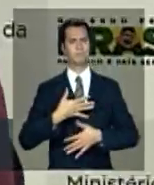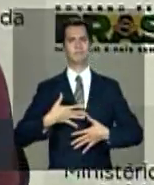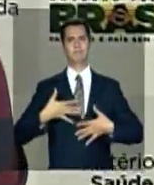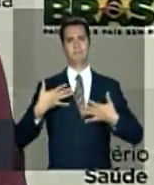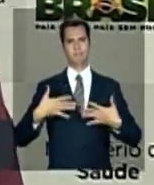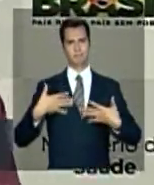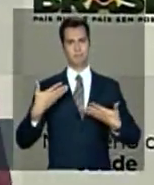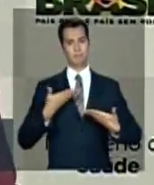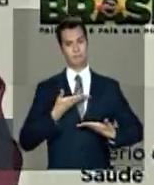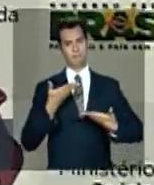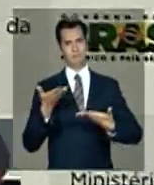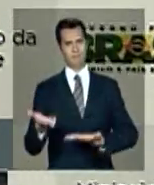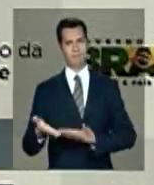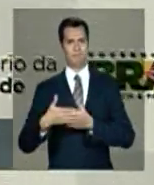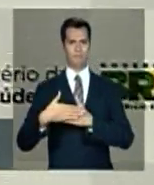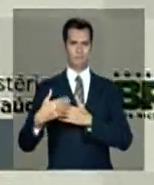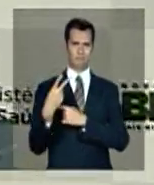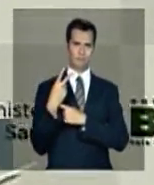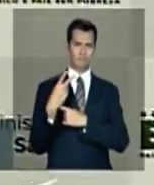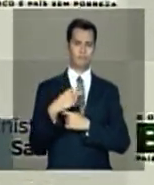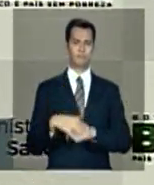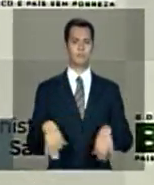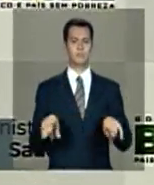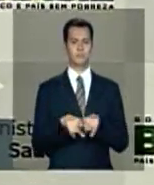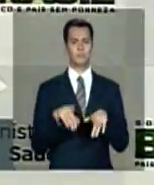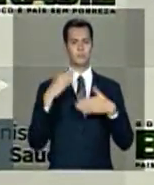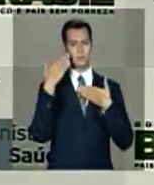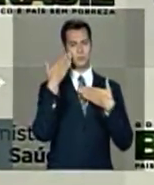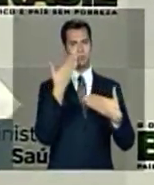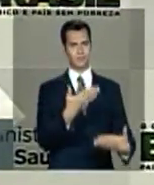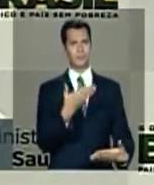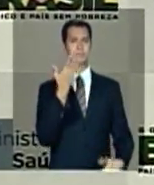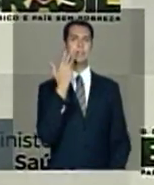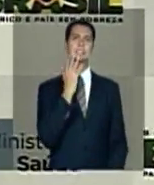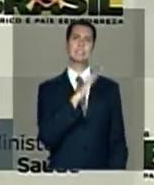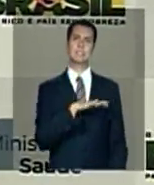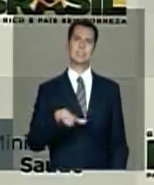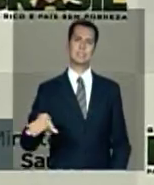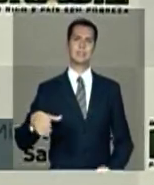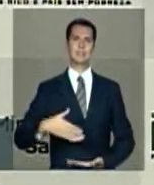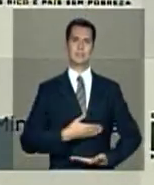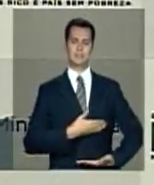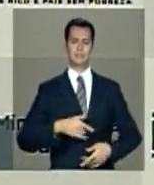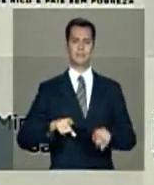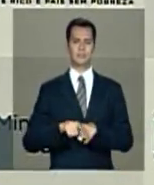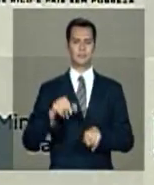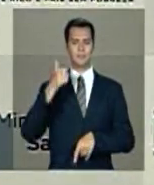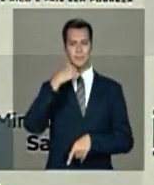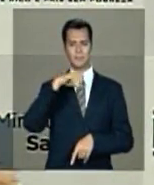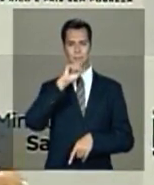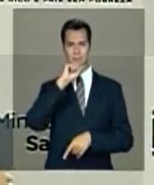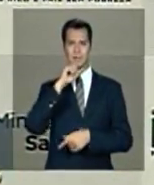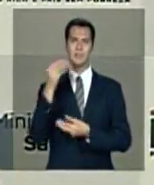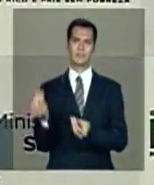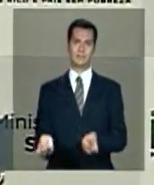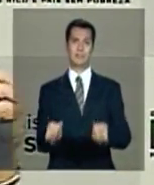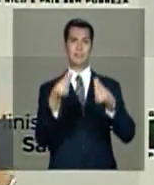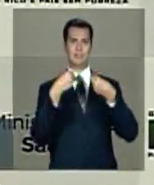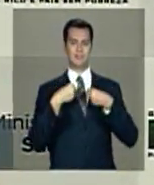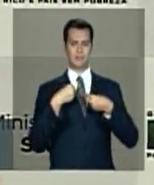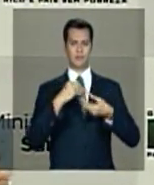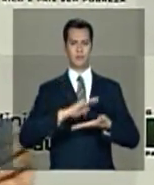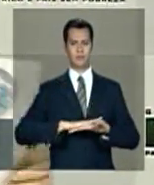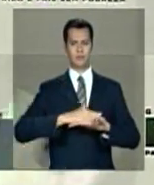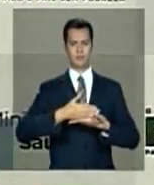e queria agradecer também as crianças e as mães que e me mandar um cartão que eu vou mostrar para vocês